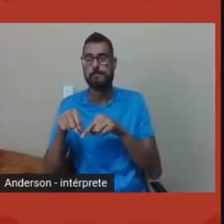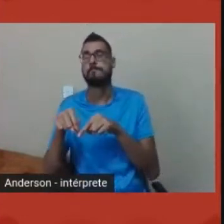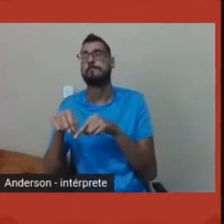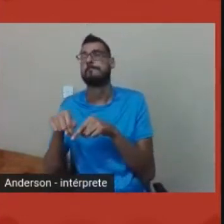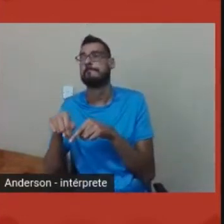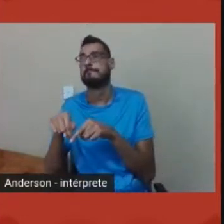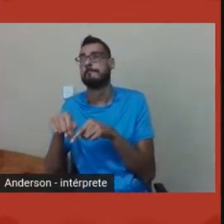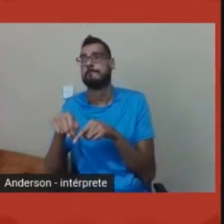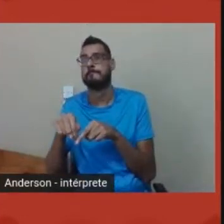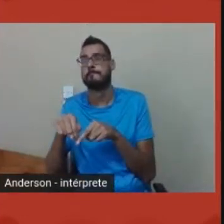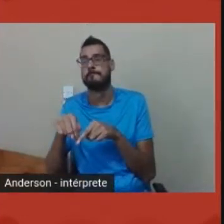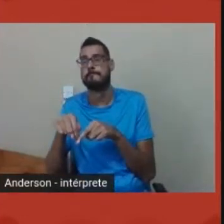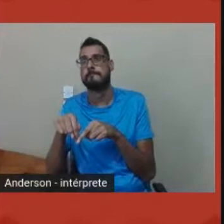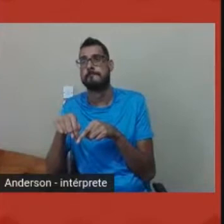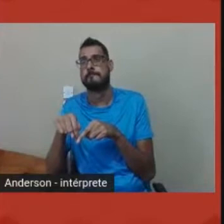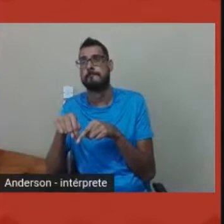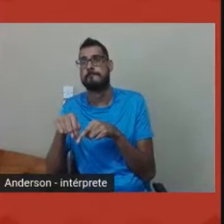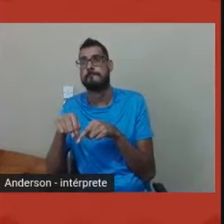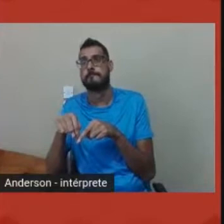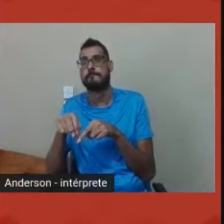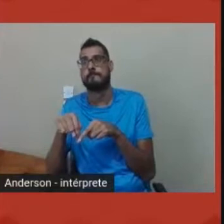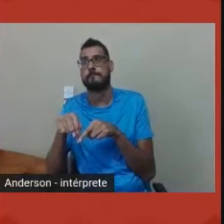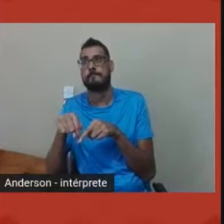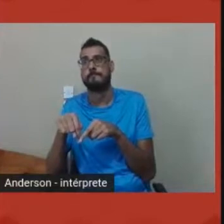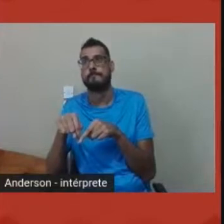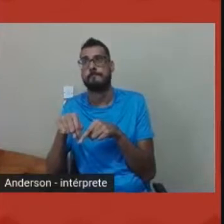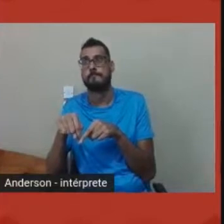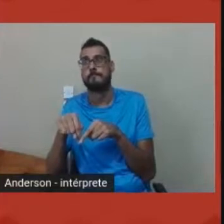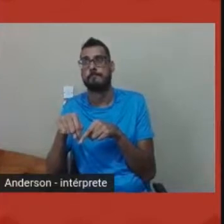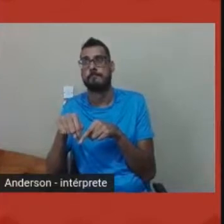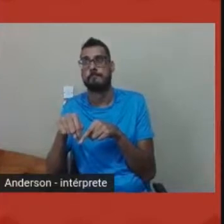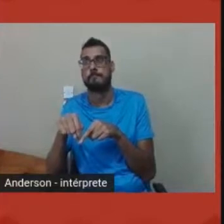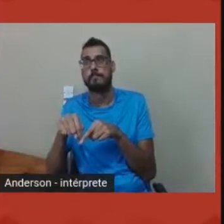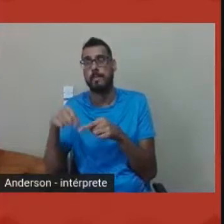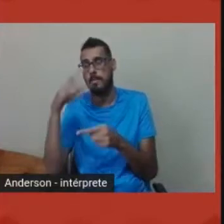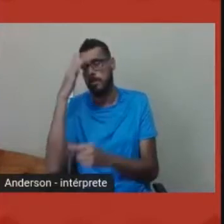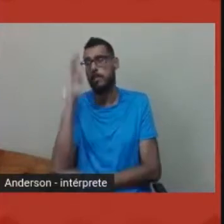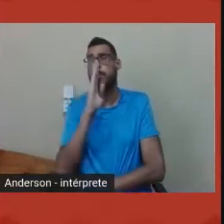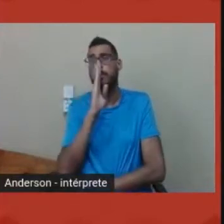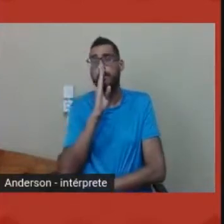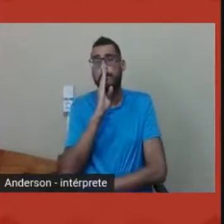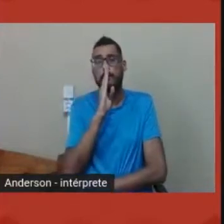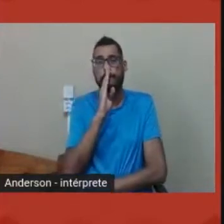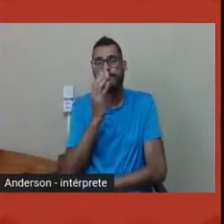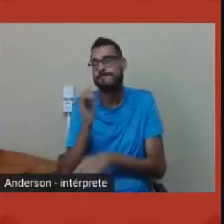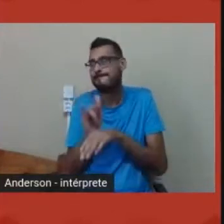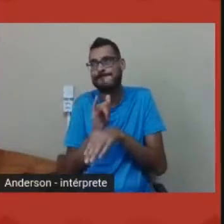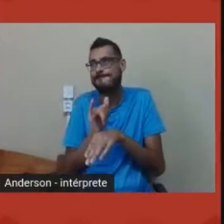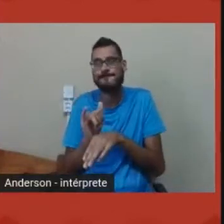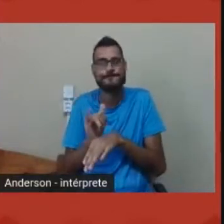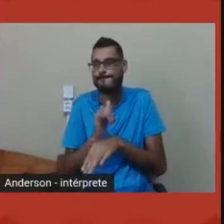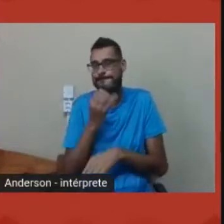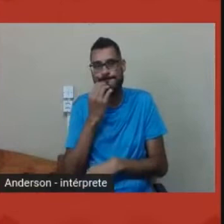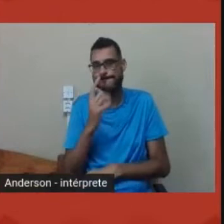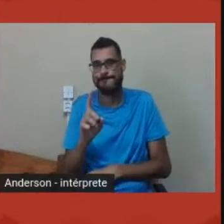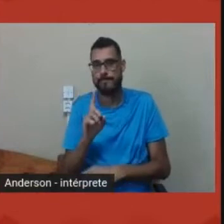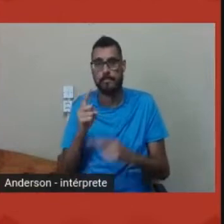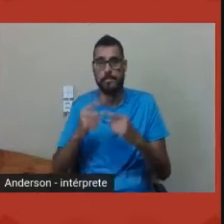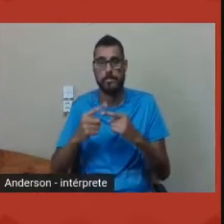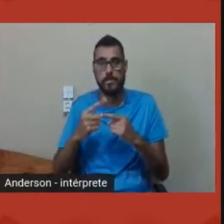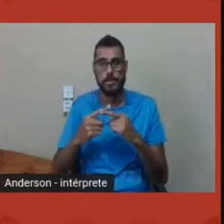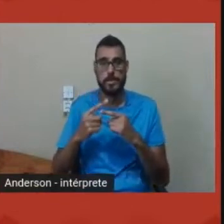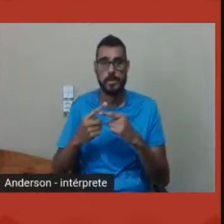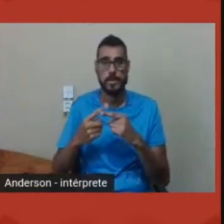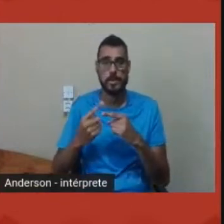entrar muito desencalado, não é uma boa estratégia, né? Mesmo porque, ao final de cada etapa, é feito